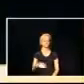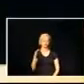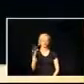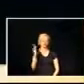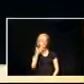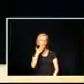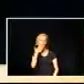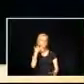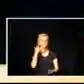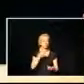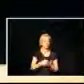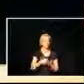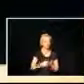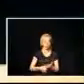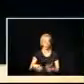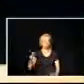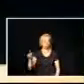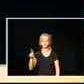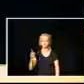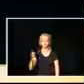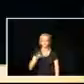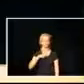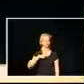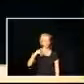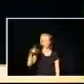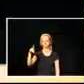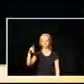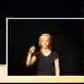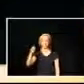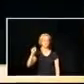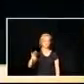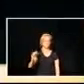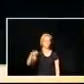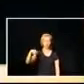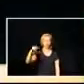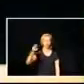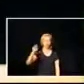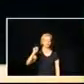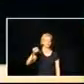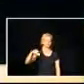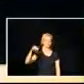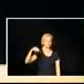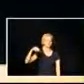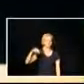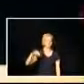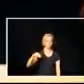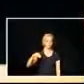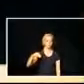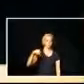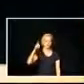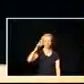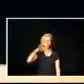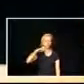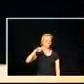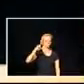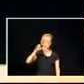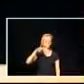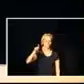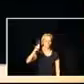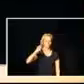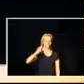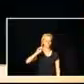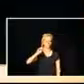o tempo hábil para que haja dedicação de pesquisas tão importantes, para que haja o crescimento